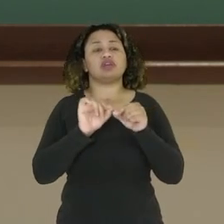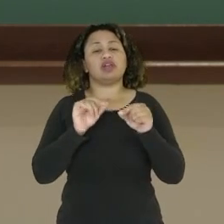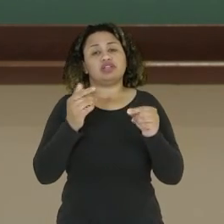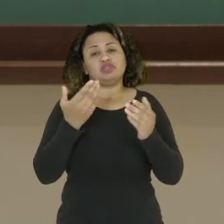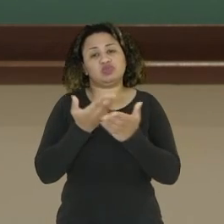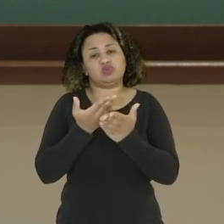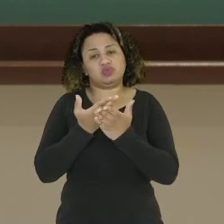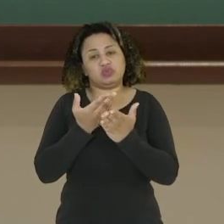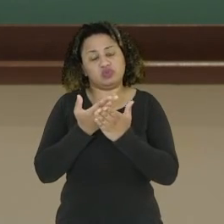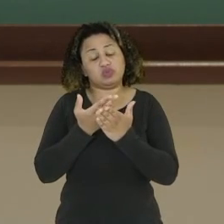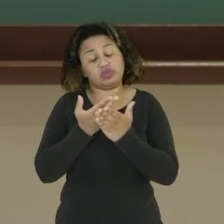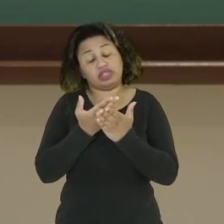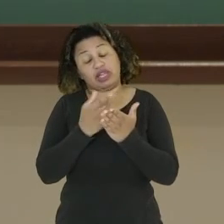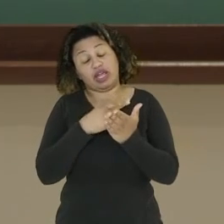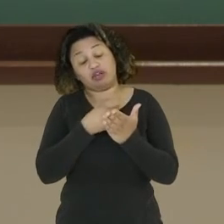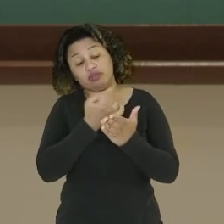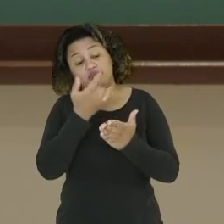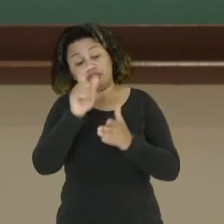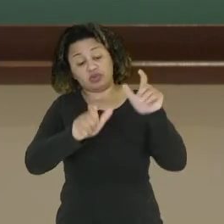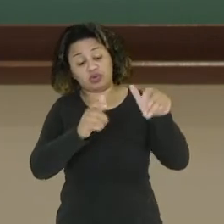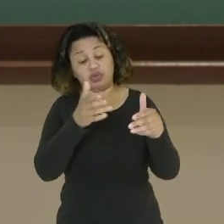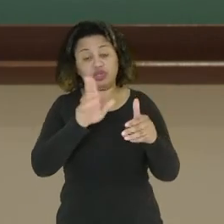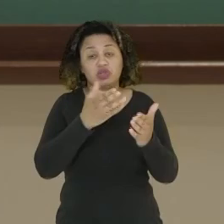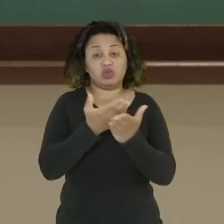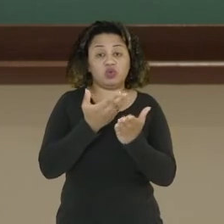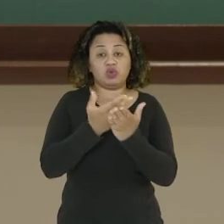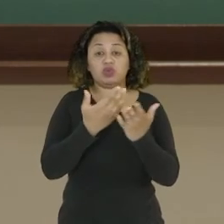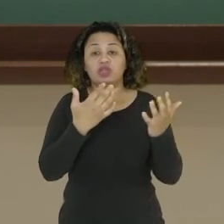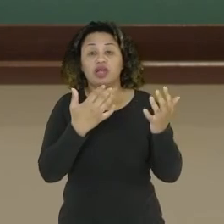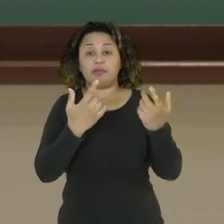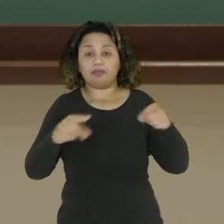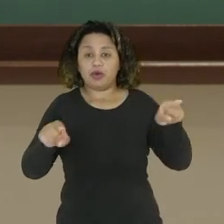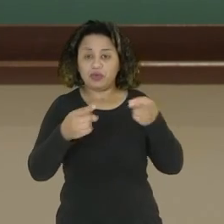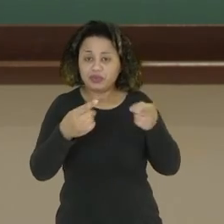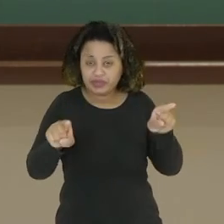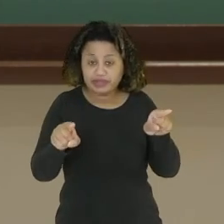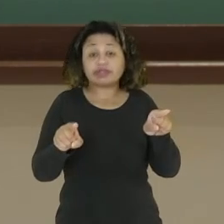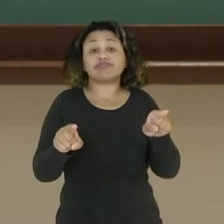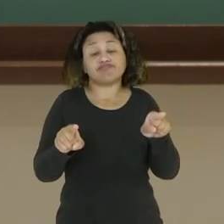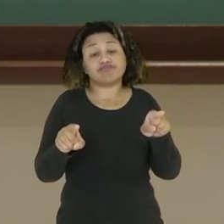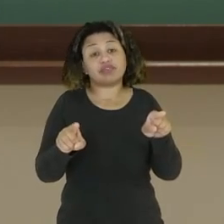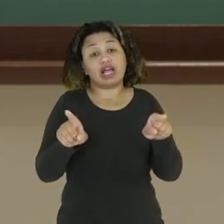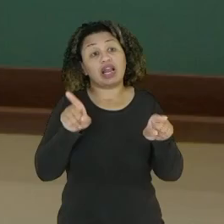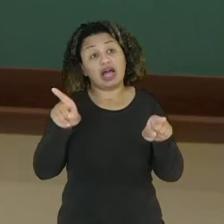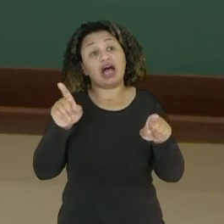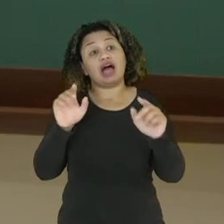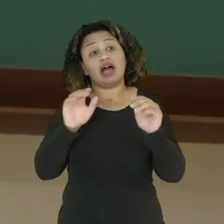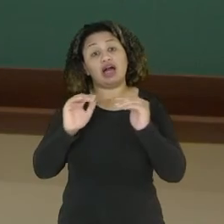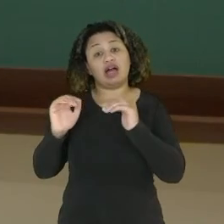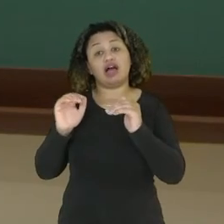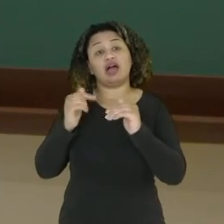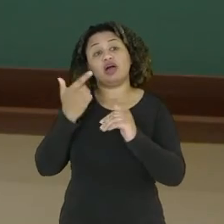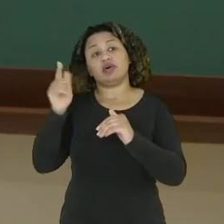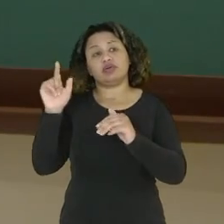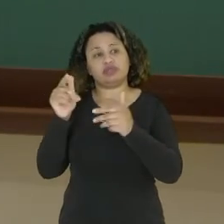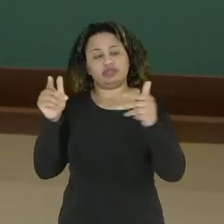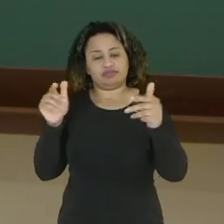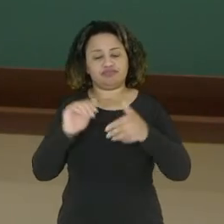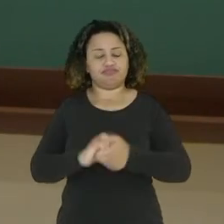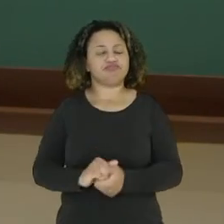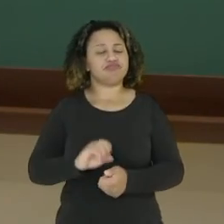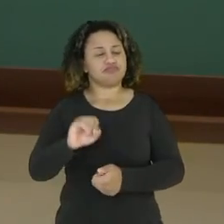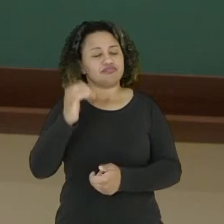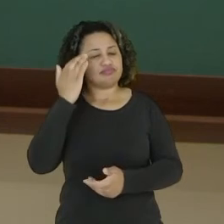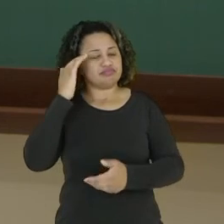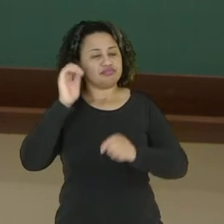pessoal, e lá eles usam o harmônico para outra coisa. Então, não confunda isso. Beleza? E é claro, né, pessoal, se você pegou